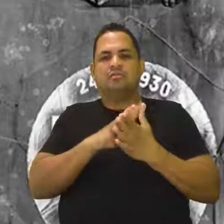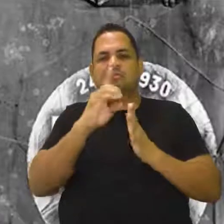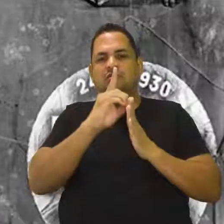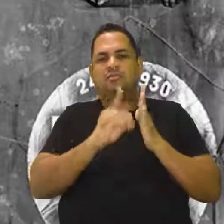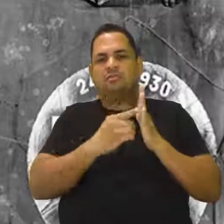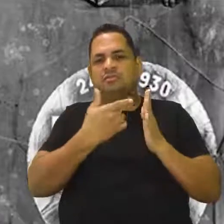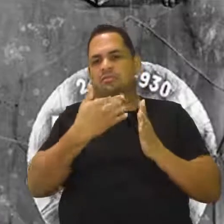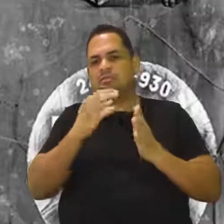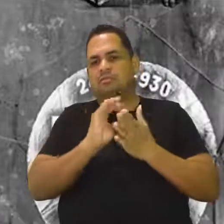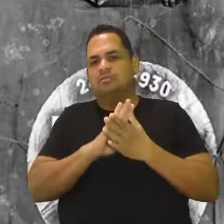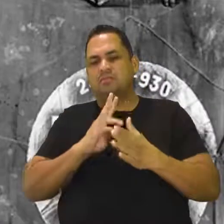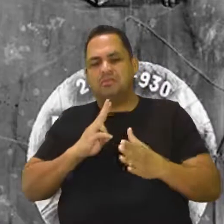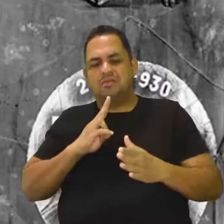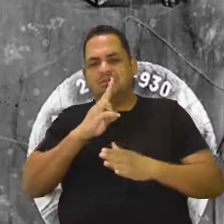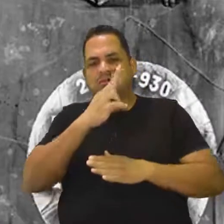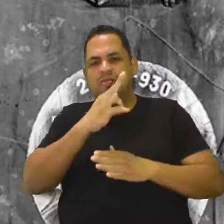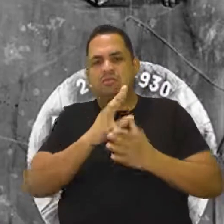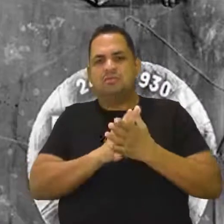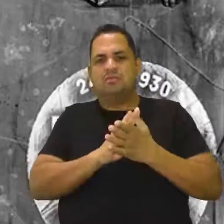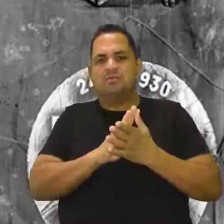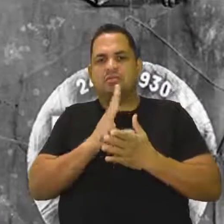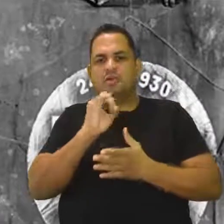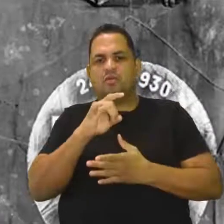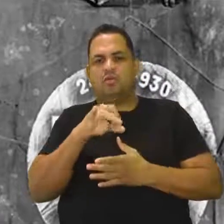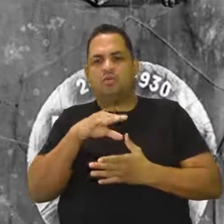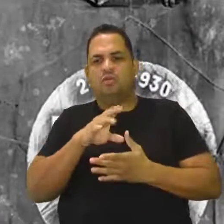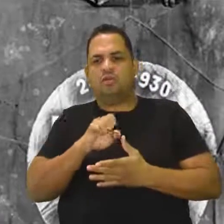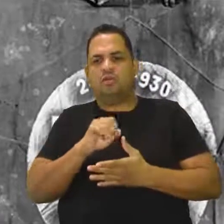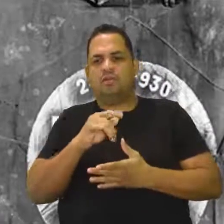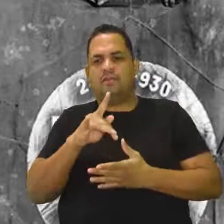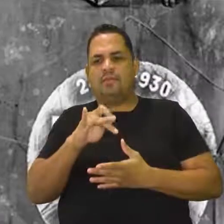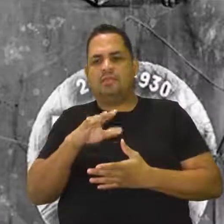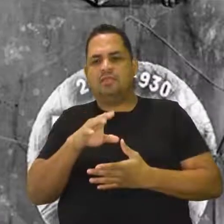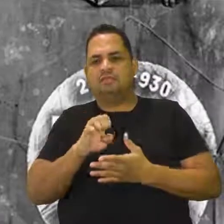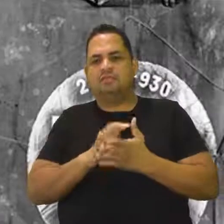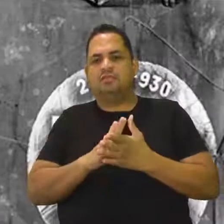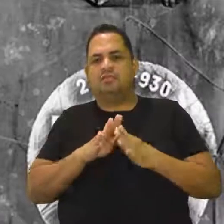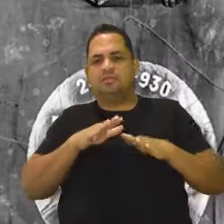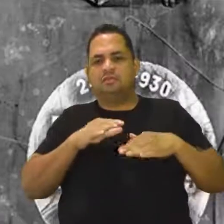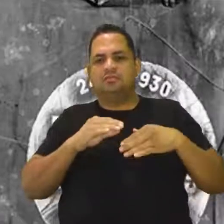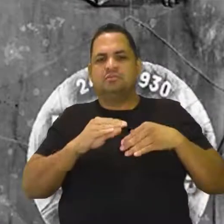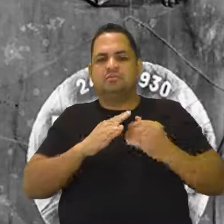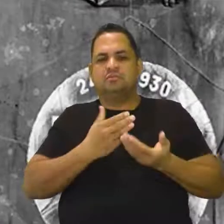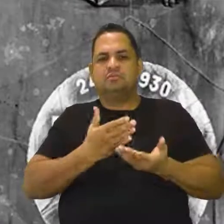20, um papel muito forte, como a Coluna Prestes, as marchas.